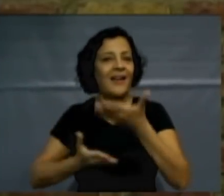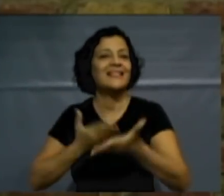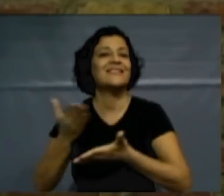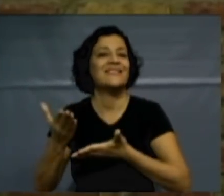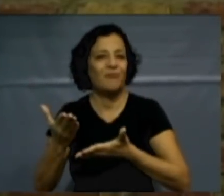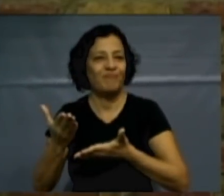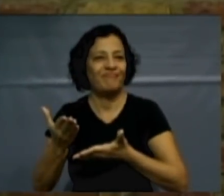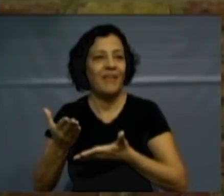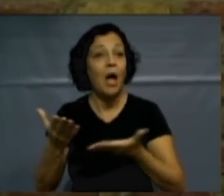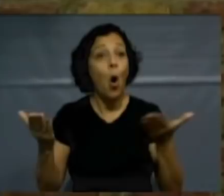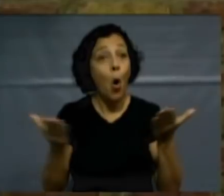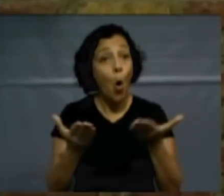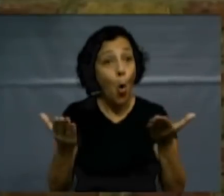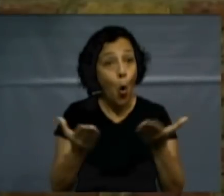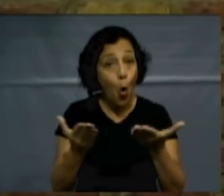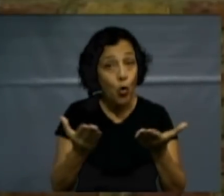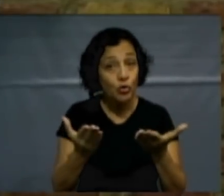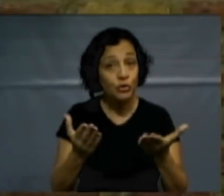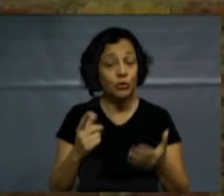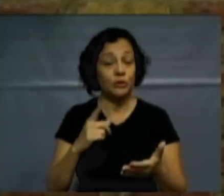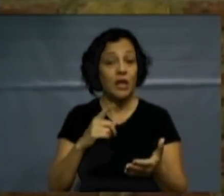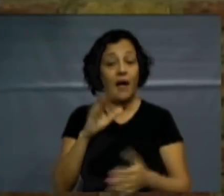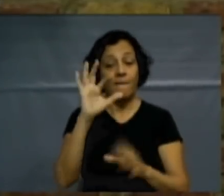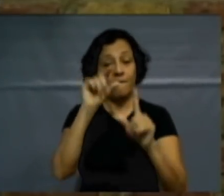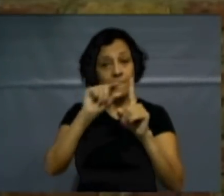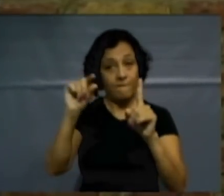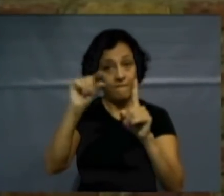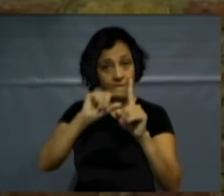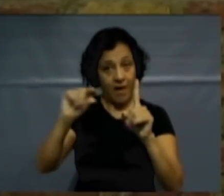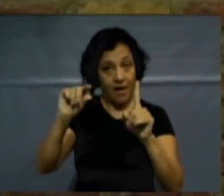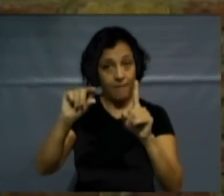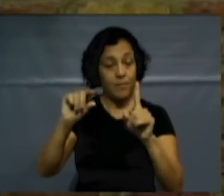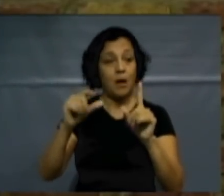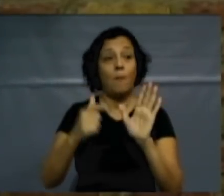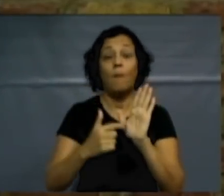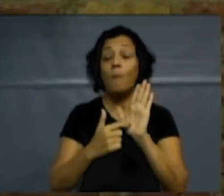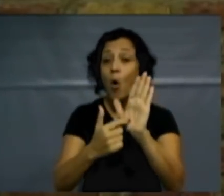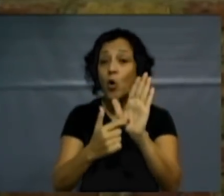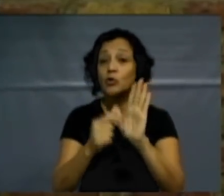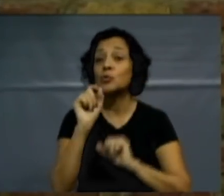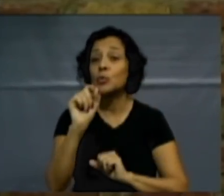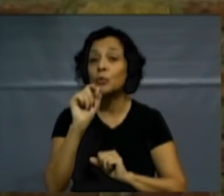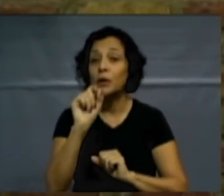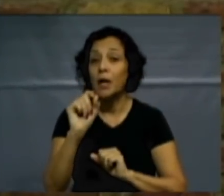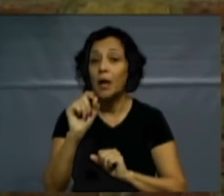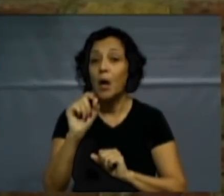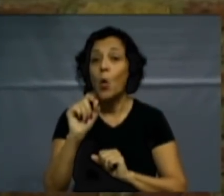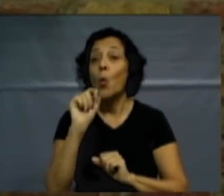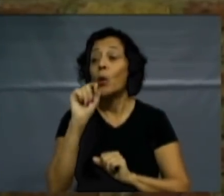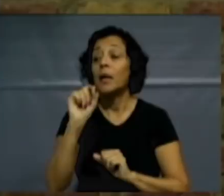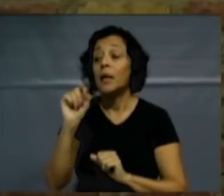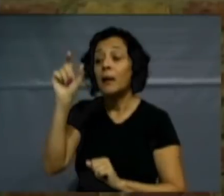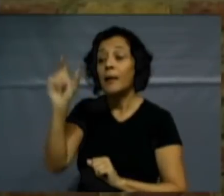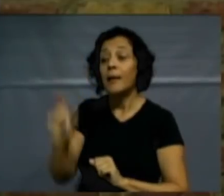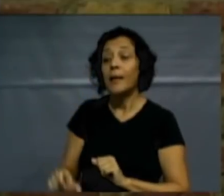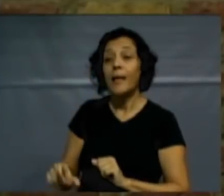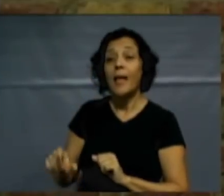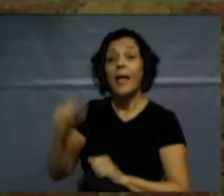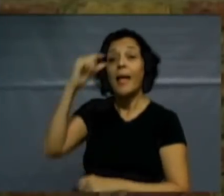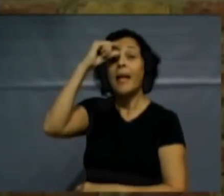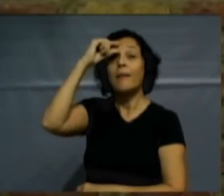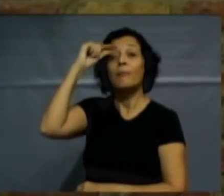pela Federação Espírita Brasileira, os comentários, né, de Emmanuel em relação às cartas de Paulo. Já